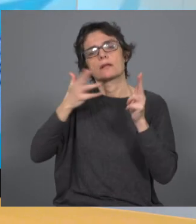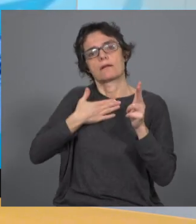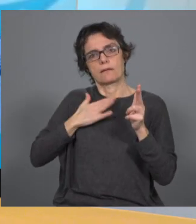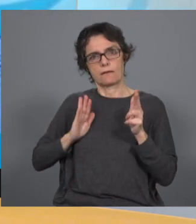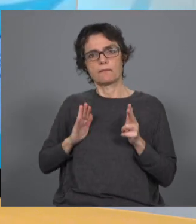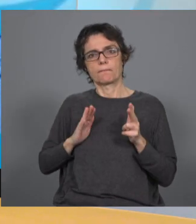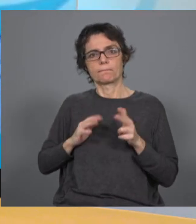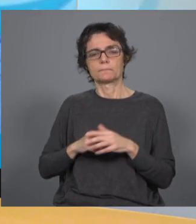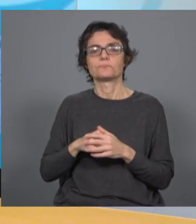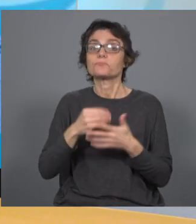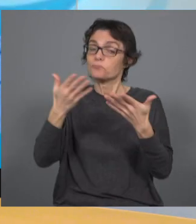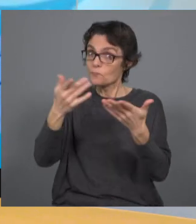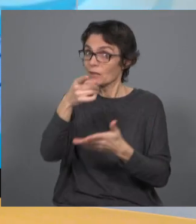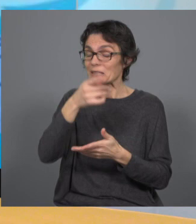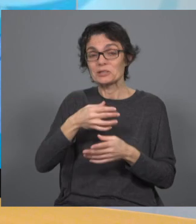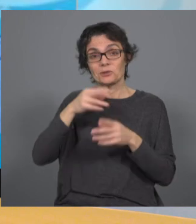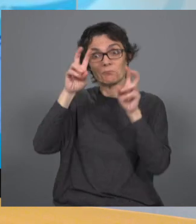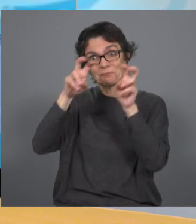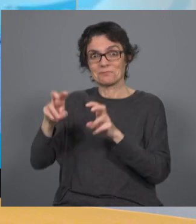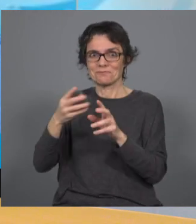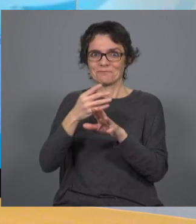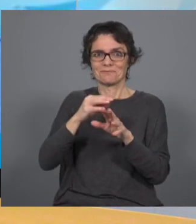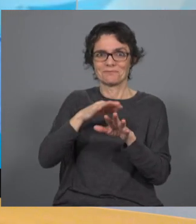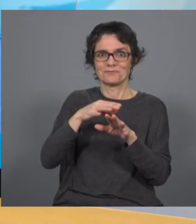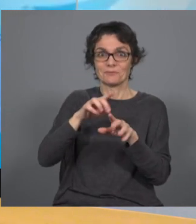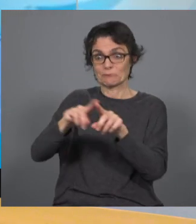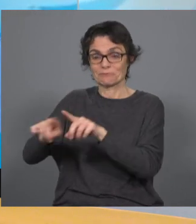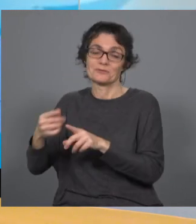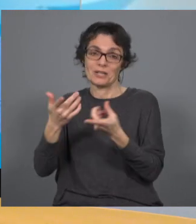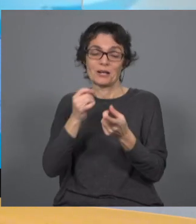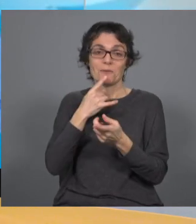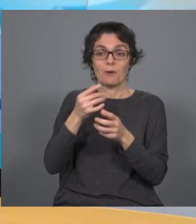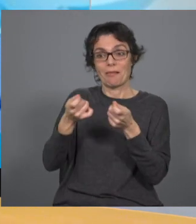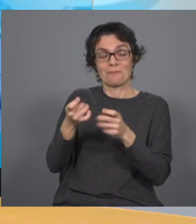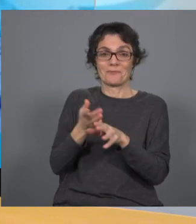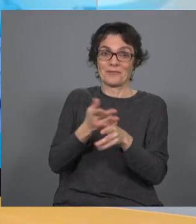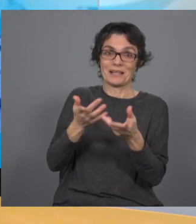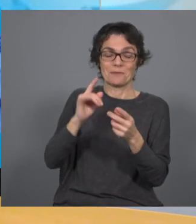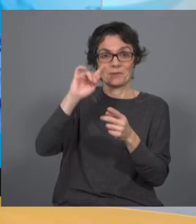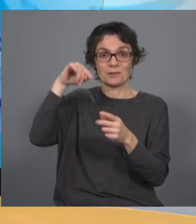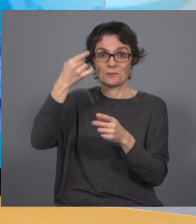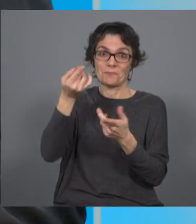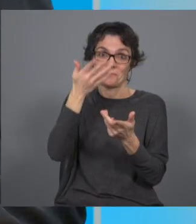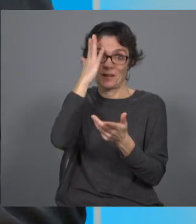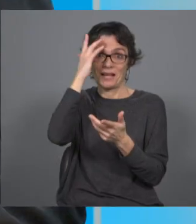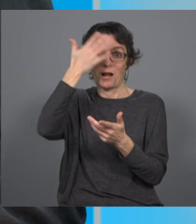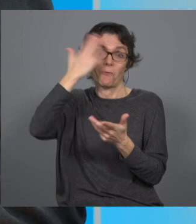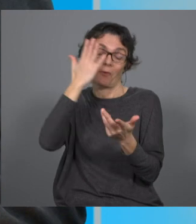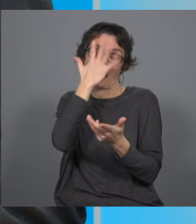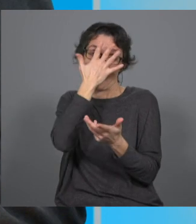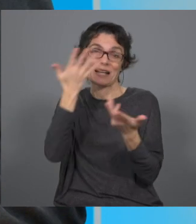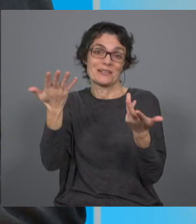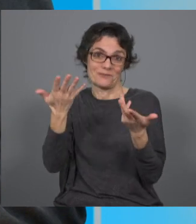uma preparação para este carnaval possível que temos pela frente amanhã. Obrigado, Padre Nélio Pita, por esta reflexão em